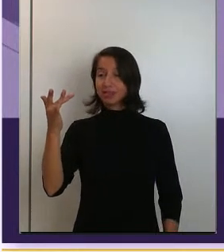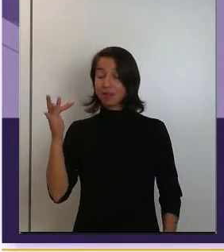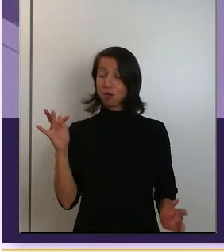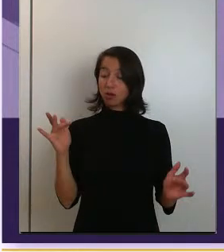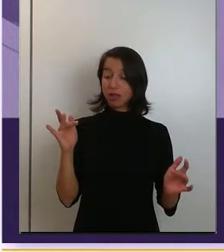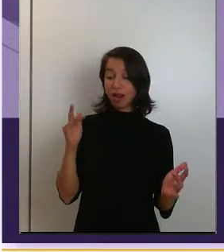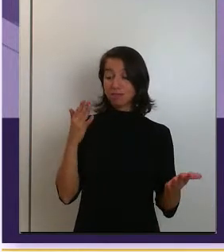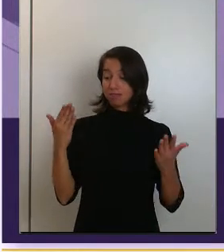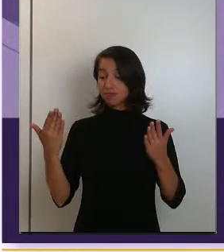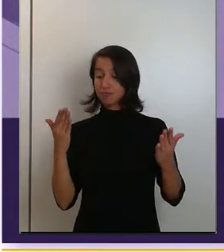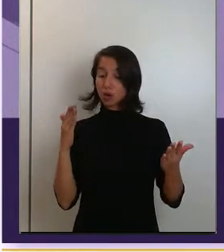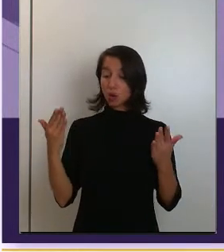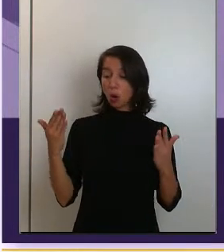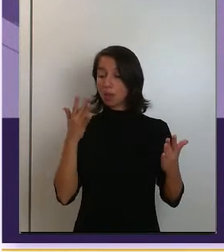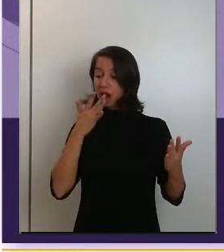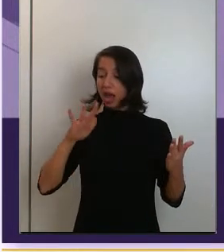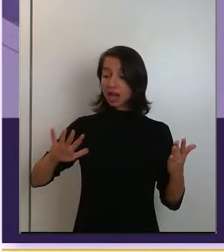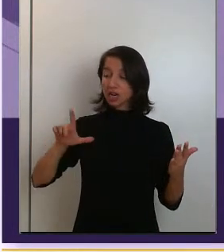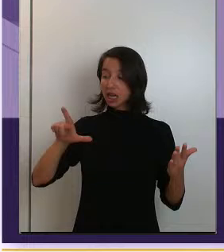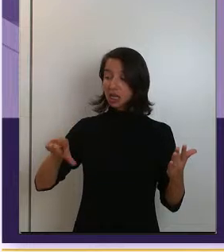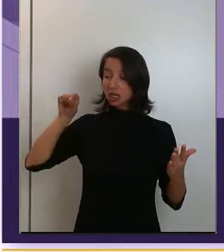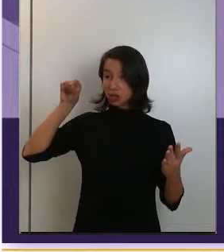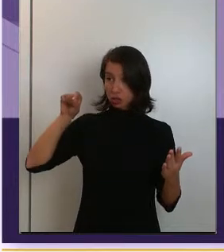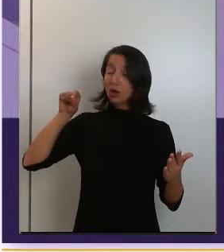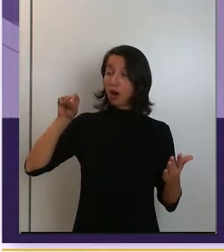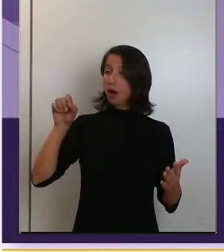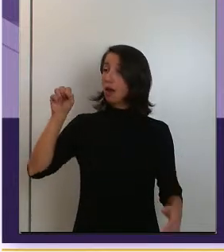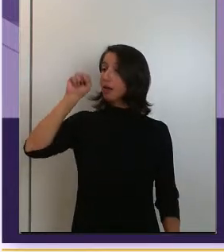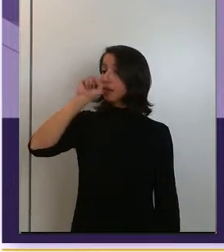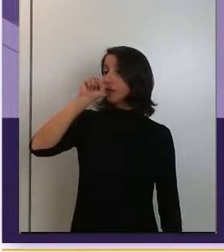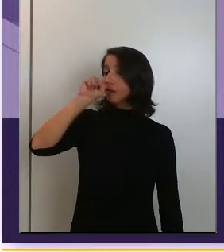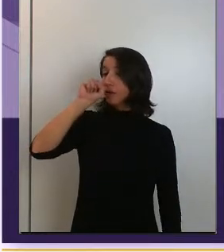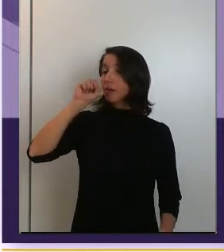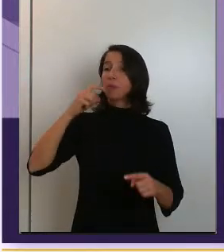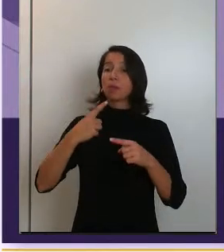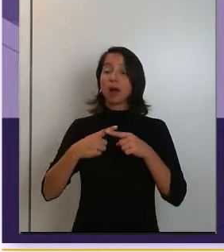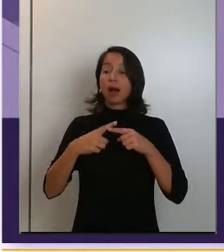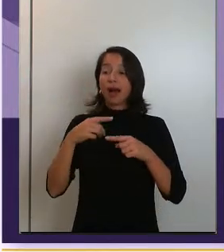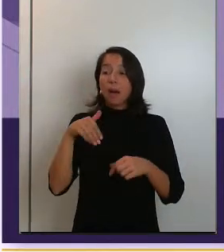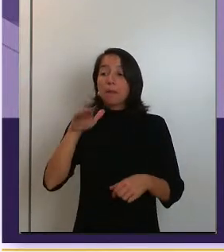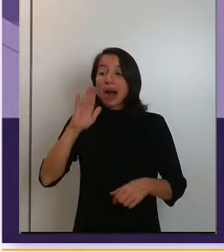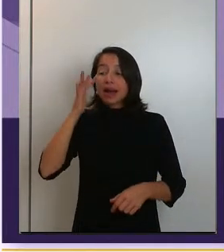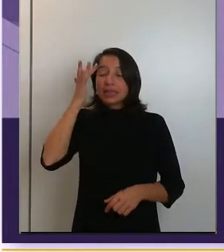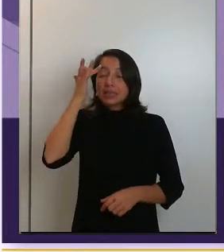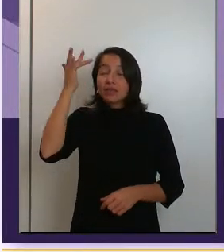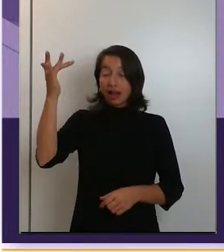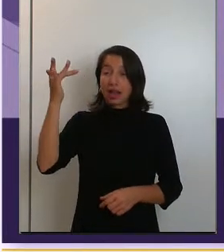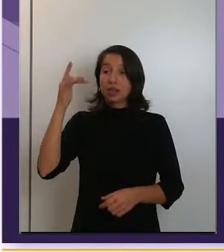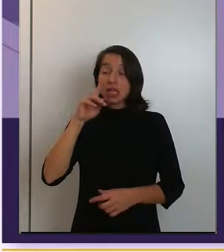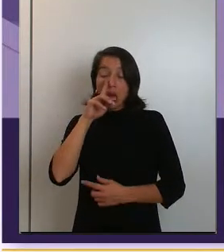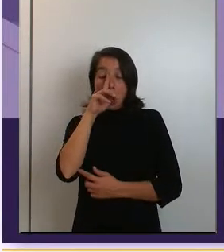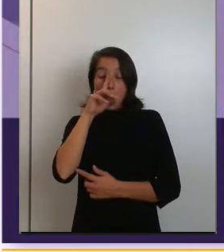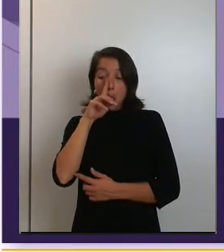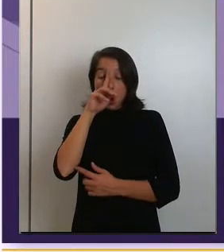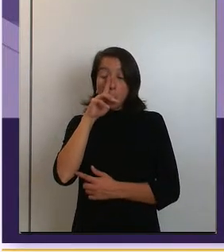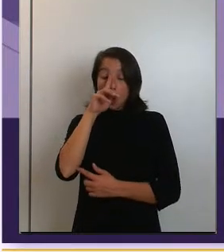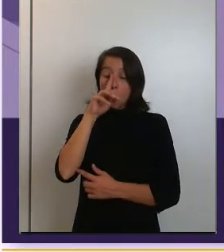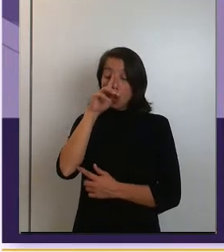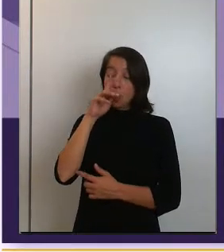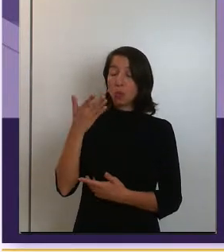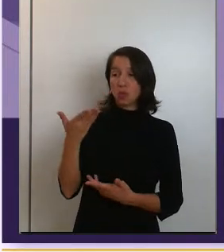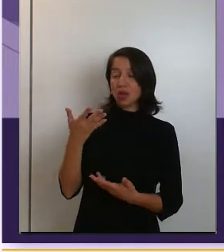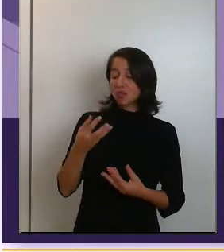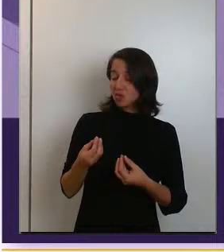acontece é isso, é um risco aumentado das crianças pararem de amamentar em função da exposição